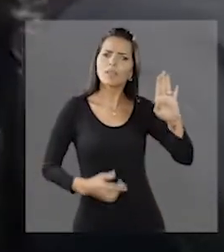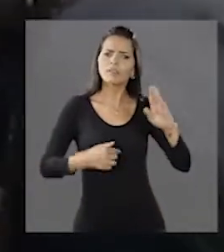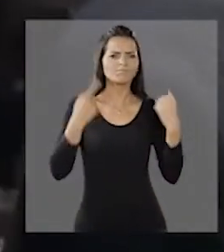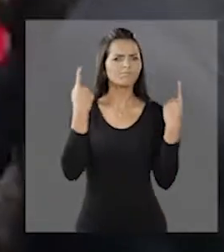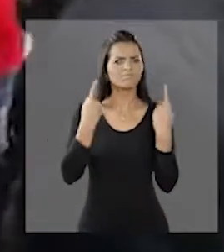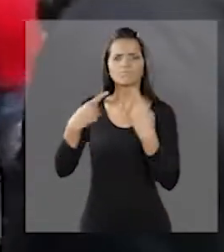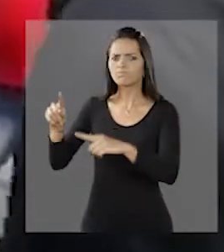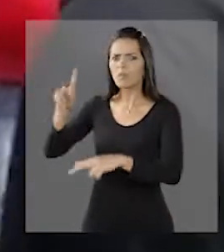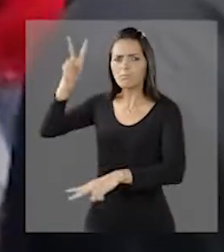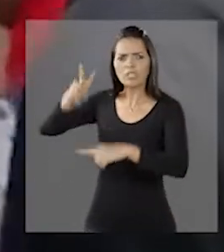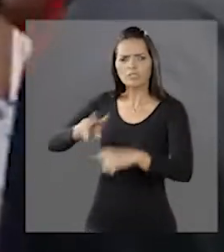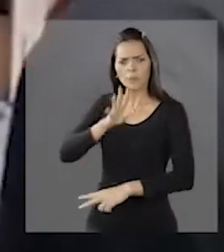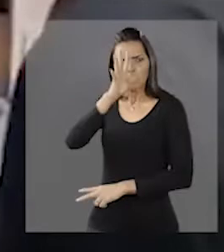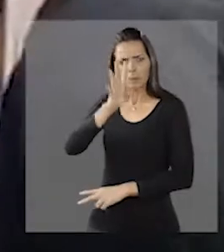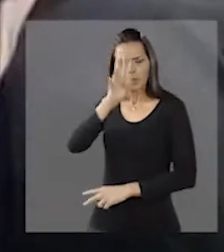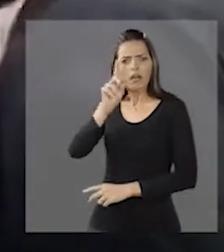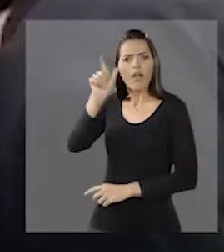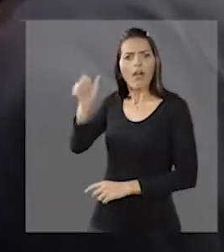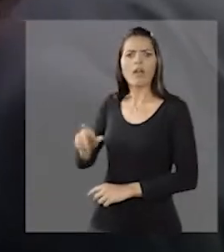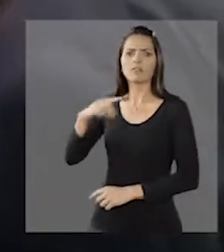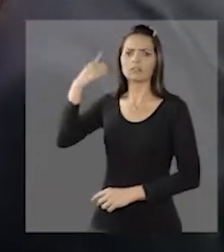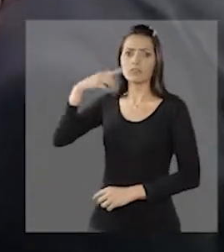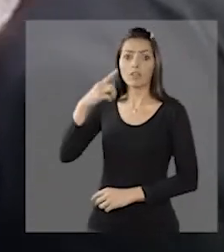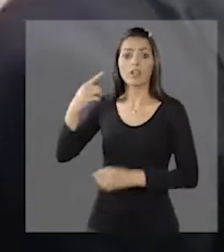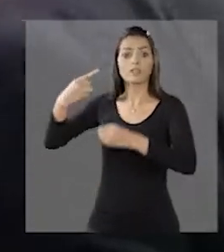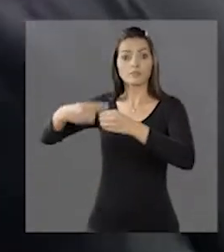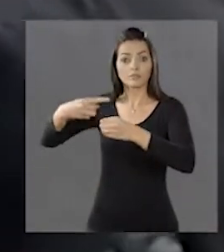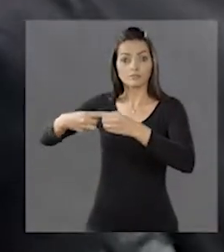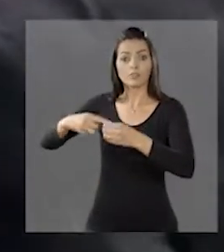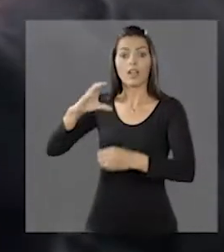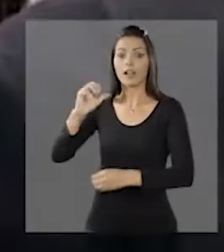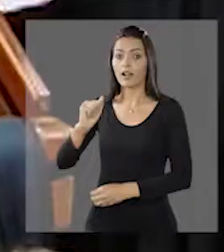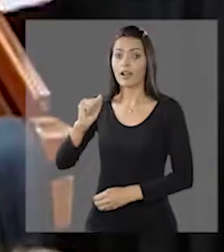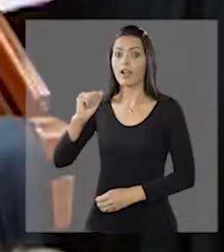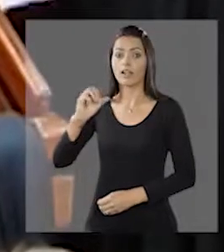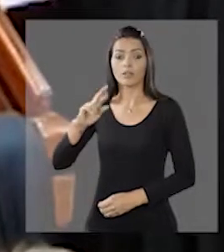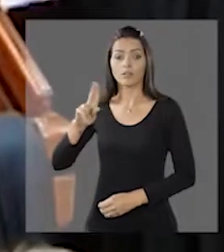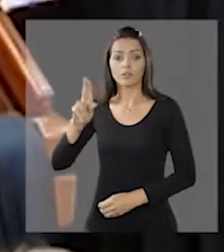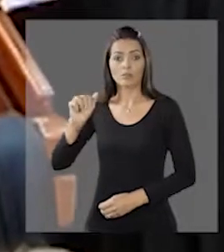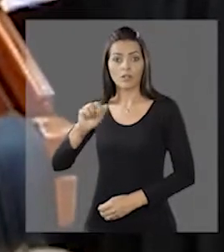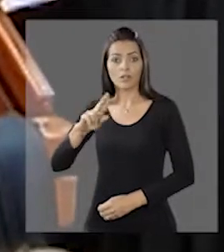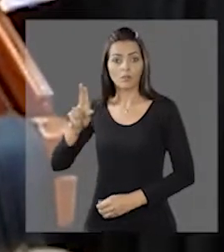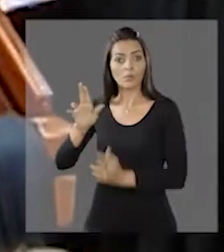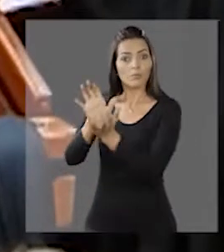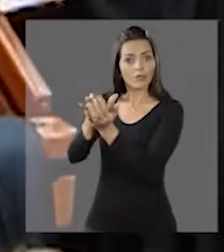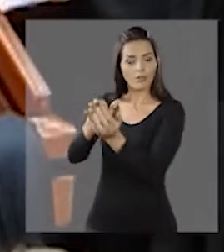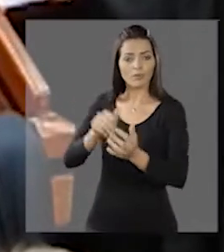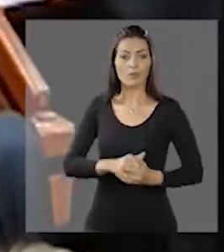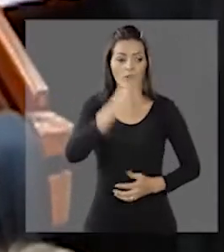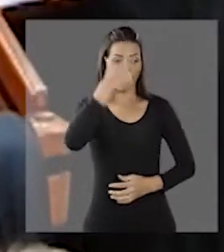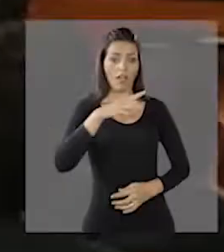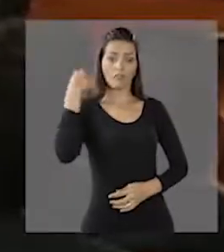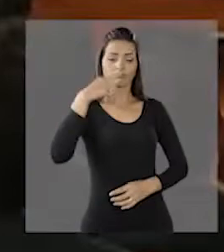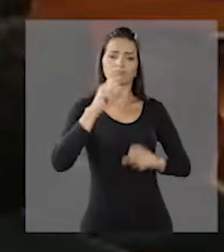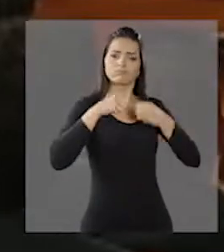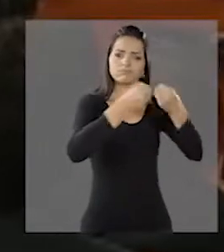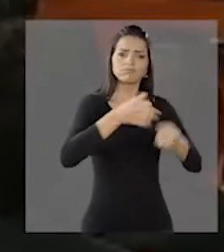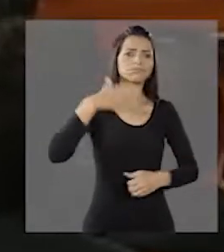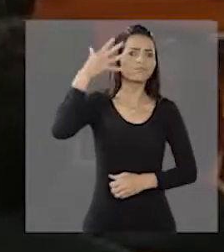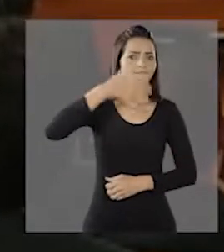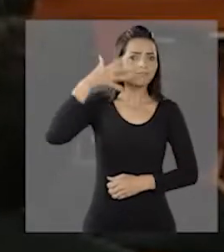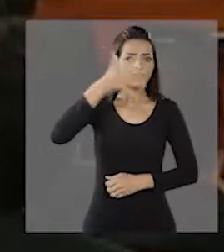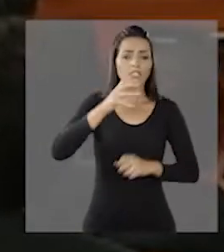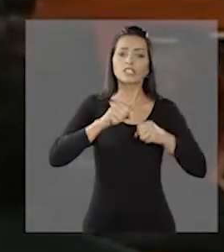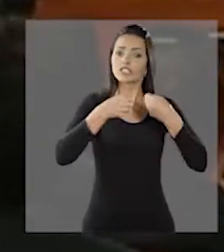OAB repudia prisão arbitrária de advogado em Caruaru, Pernambuco. Sustentação oral em pedido de liminar amplia direito